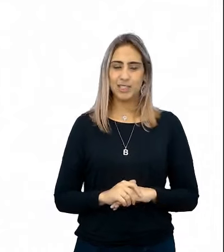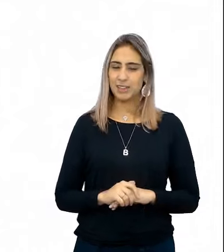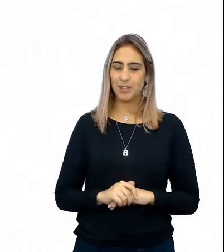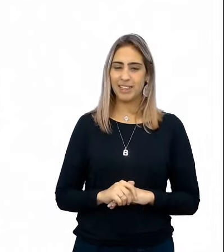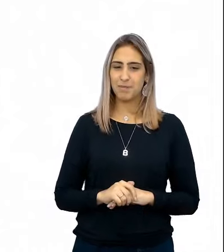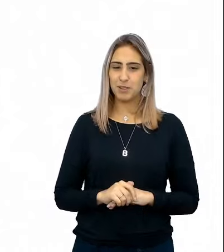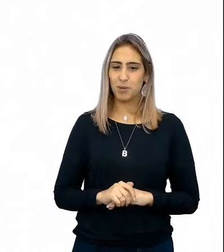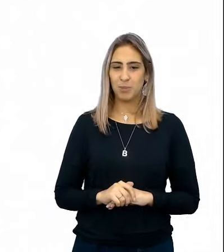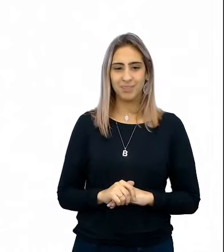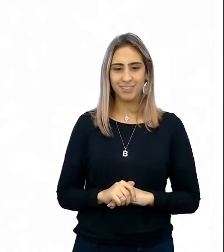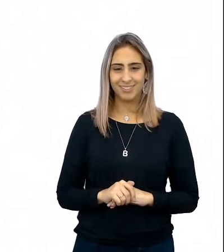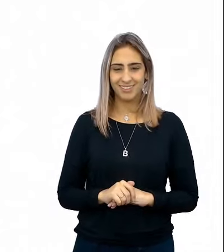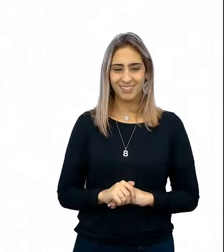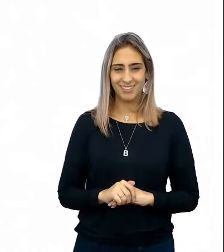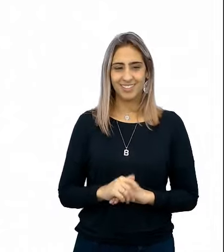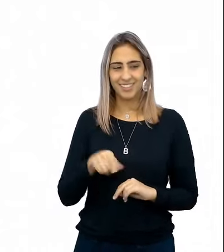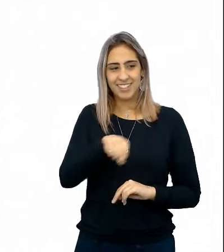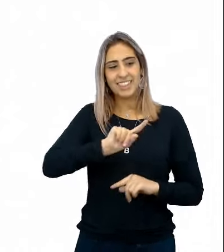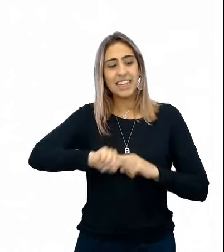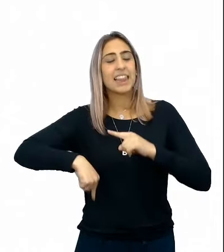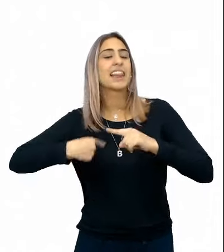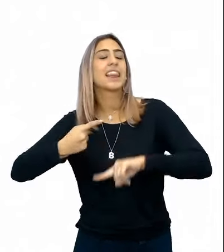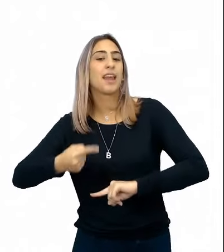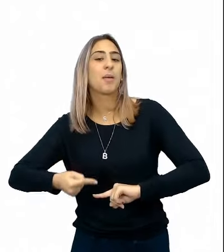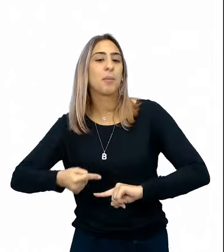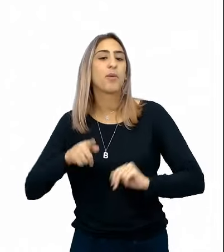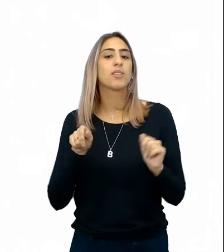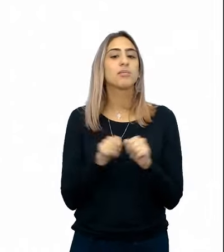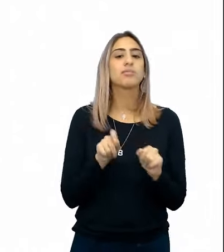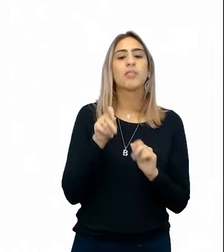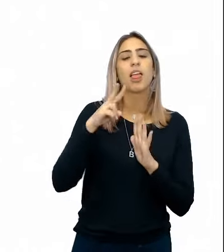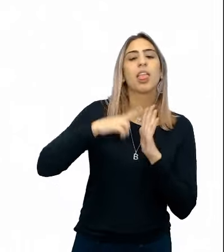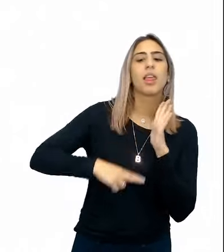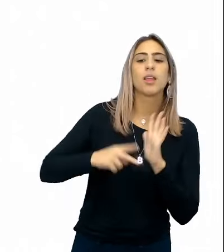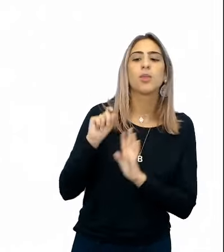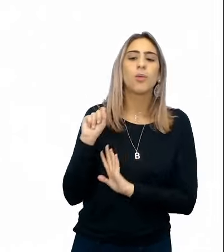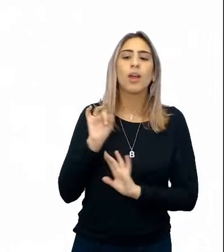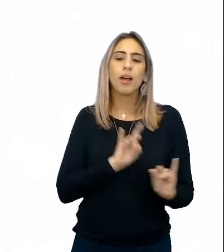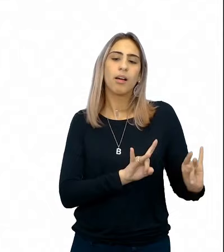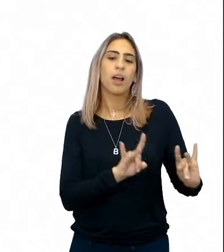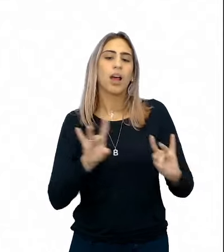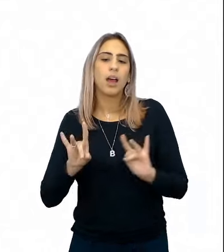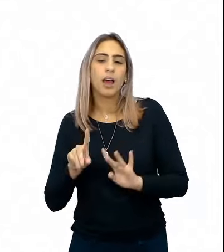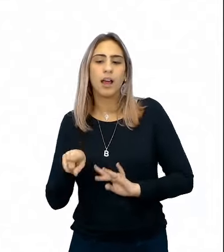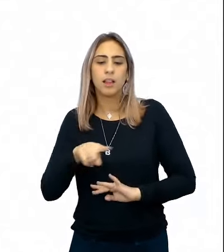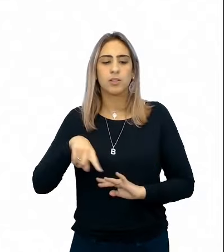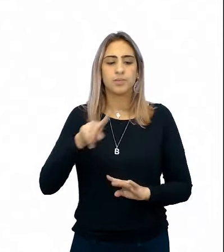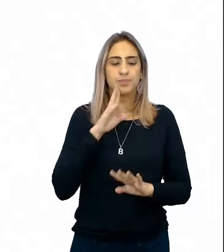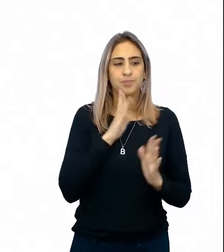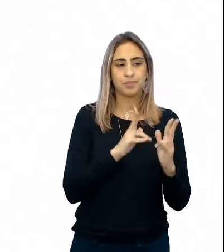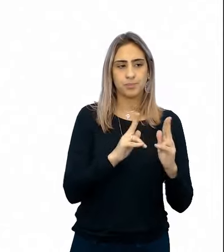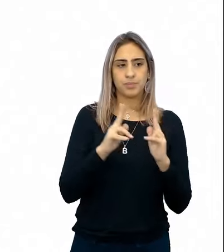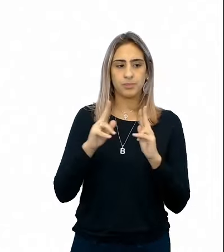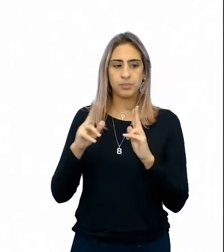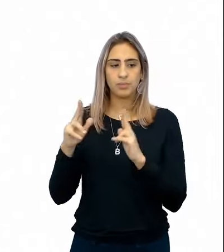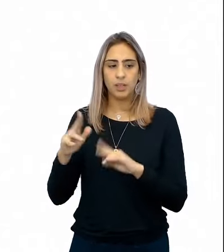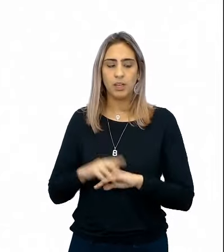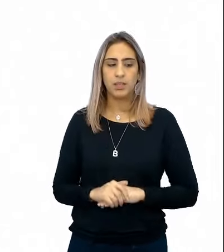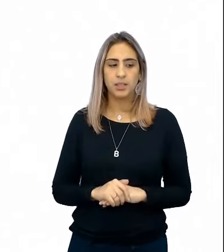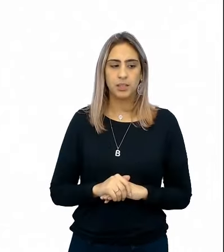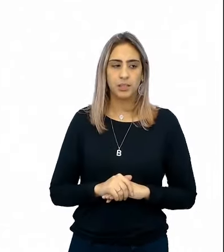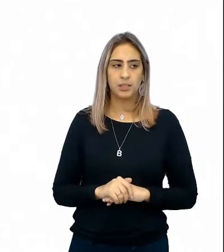das respostas. Depois, façamos a leitura de cada um dos itens para que